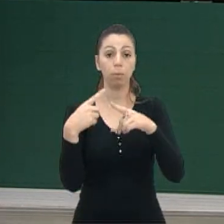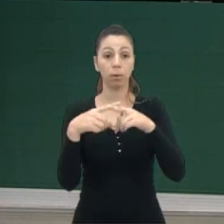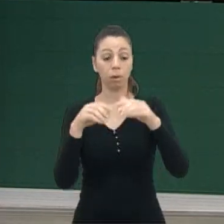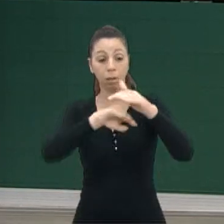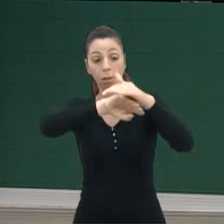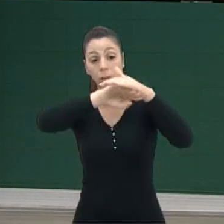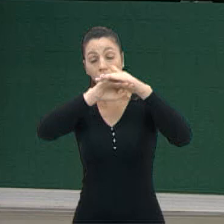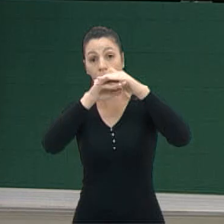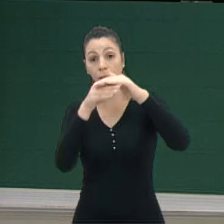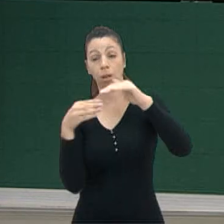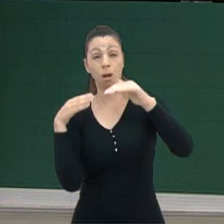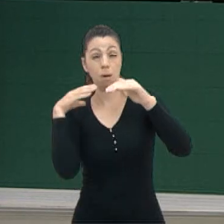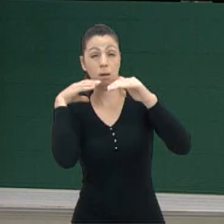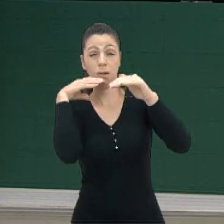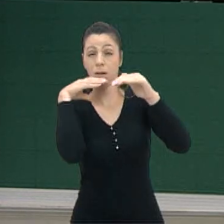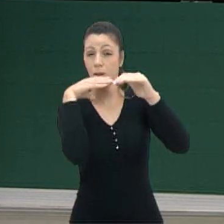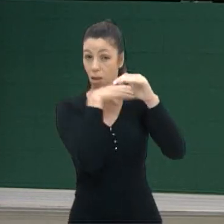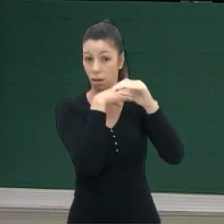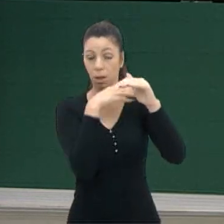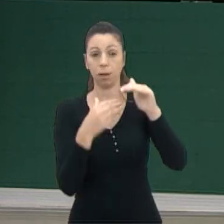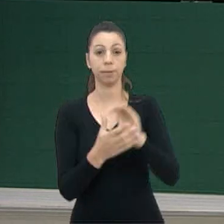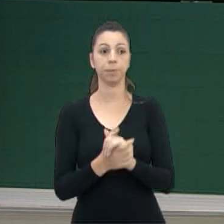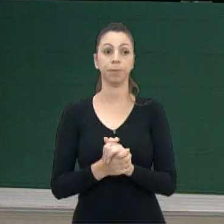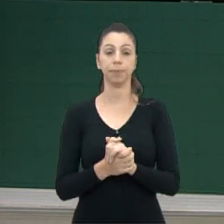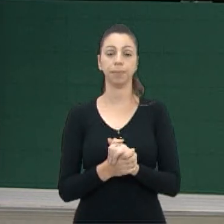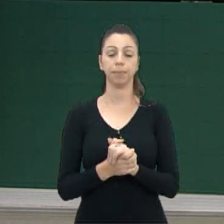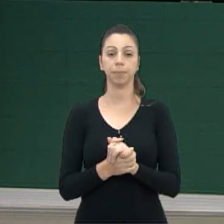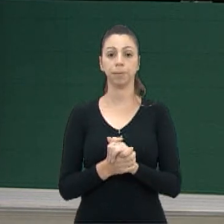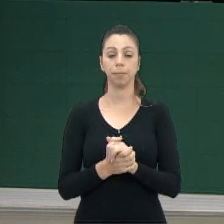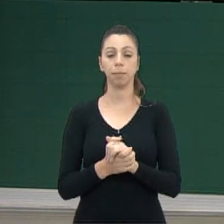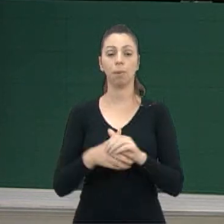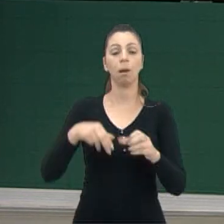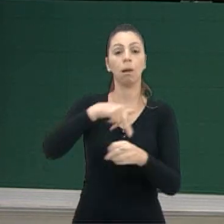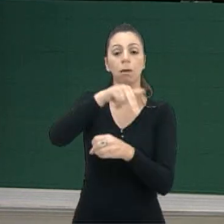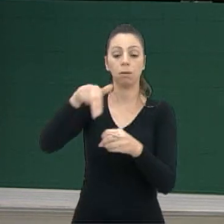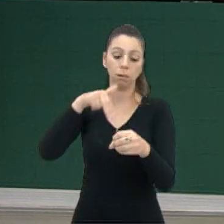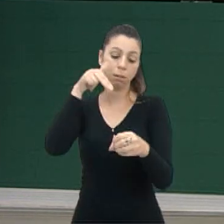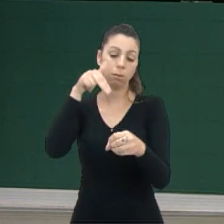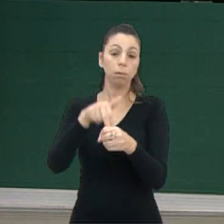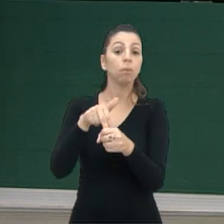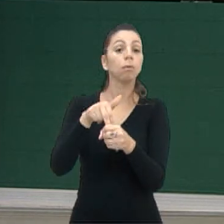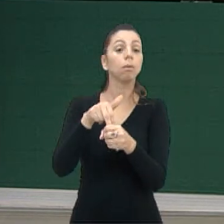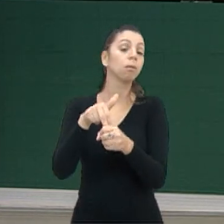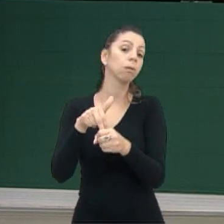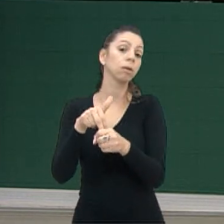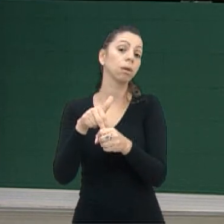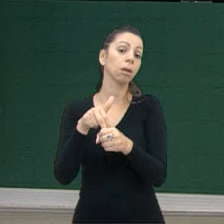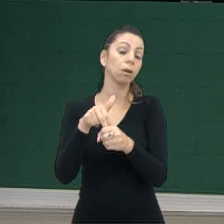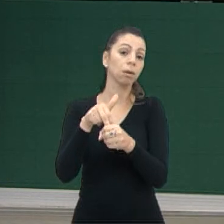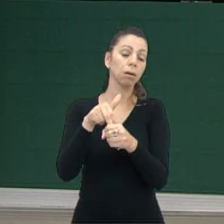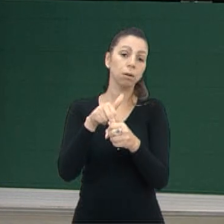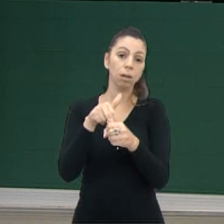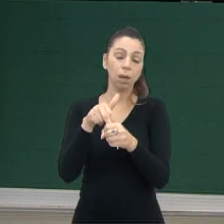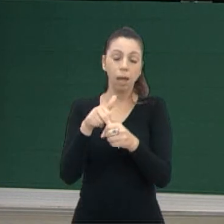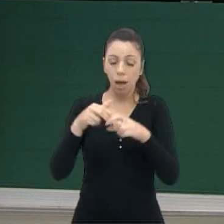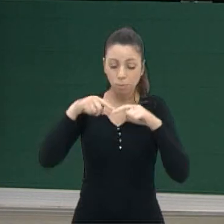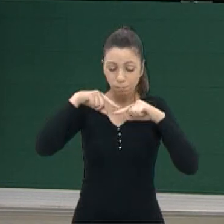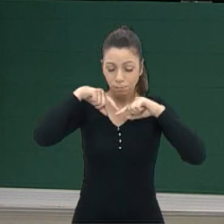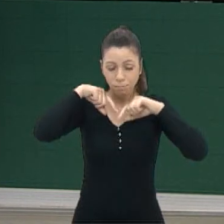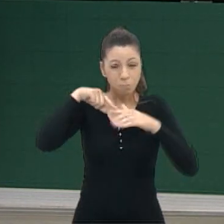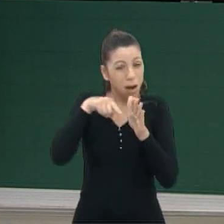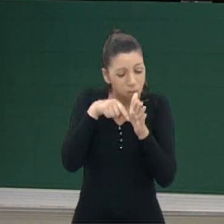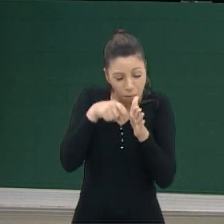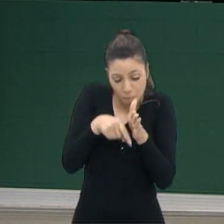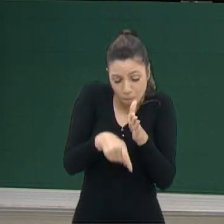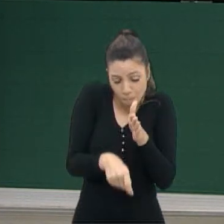temperatura. E o núcleo, que é o centro do planeta Terra, a camada mais interna, a